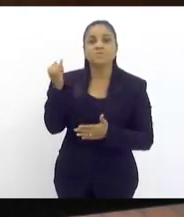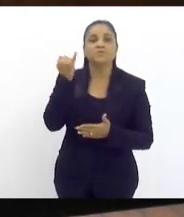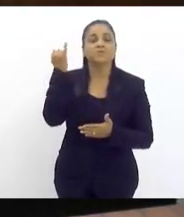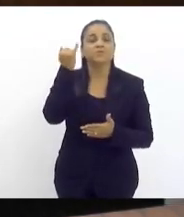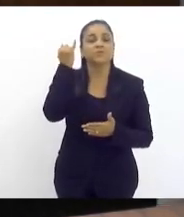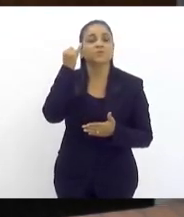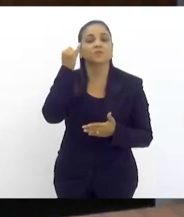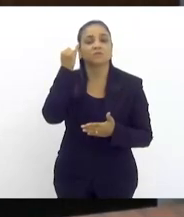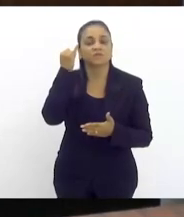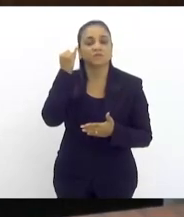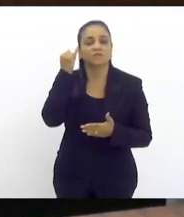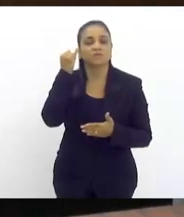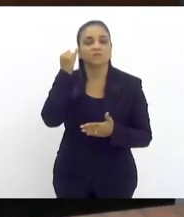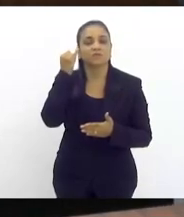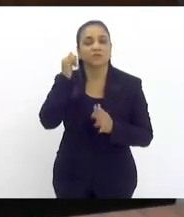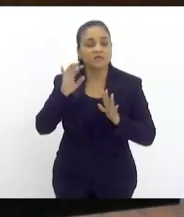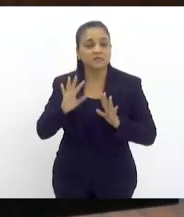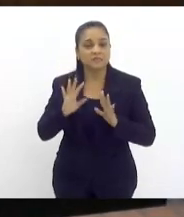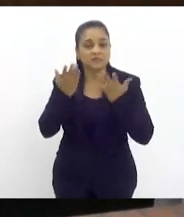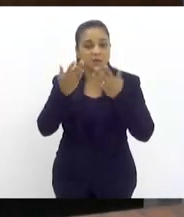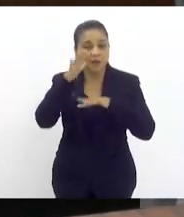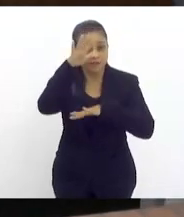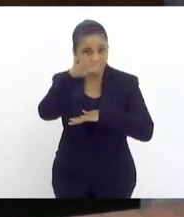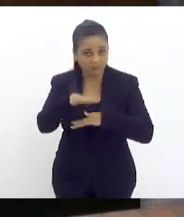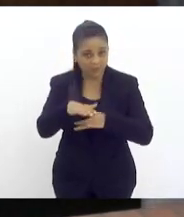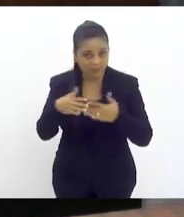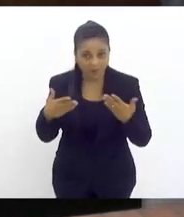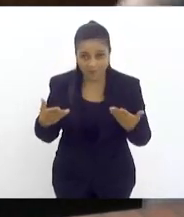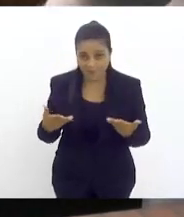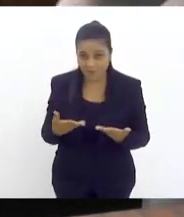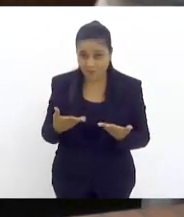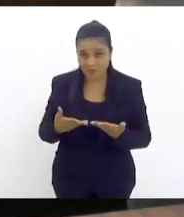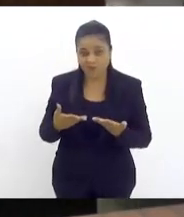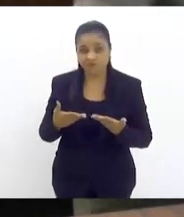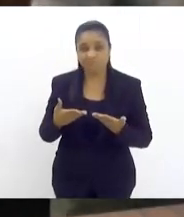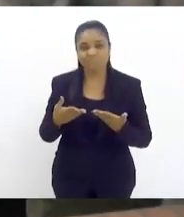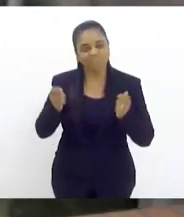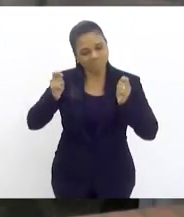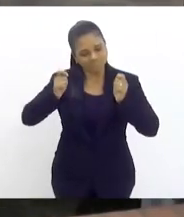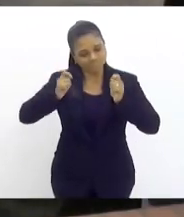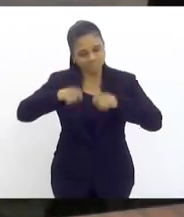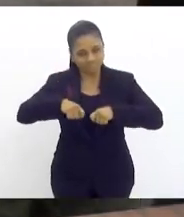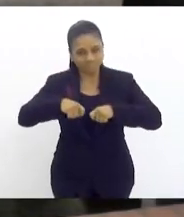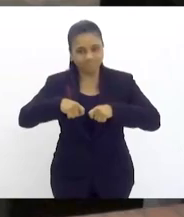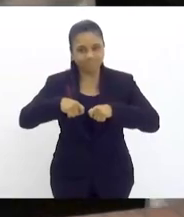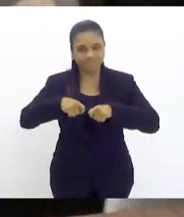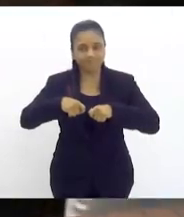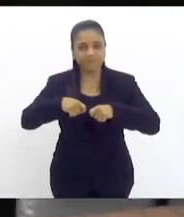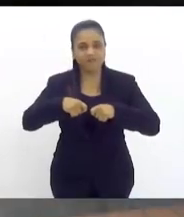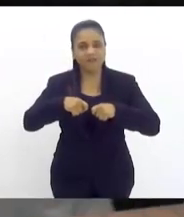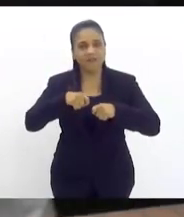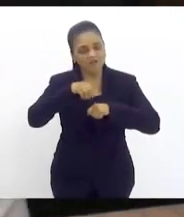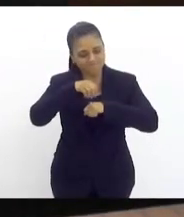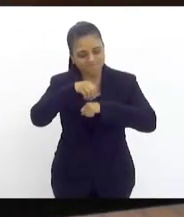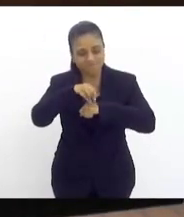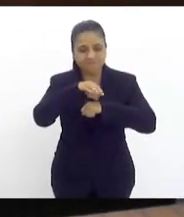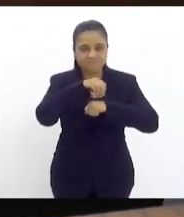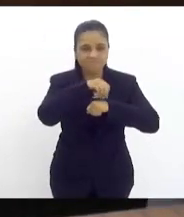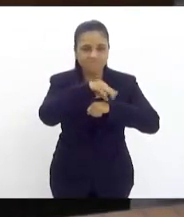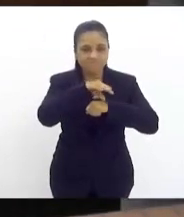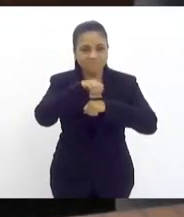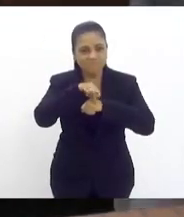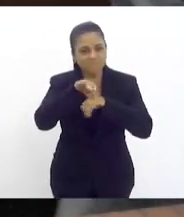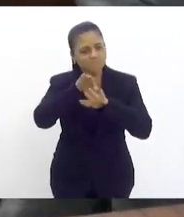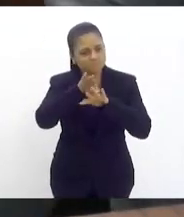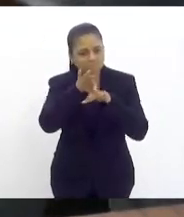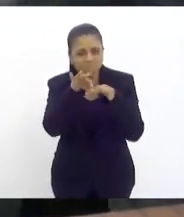importante e o que a gente deve celebrar na tarde de hoje é a possibilidade da indicação, mesmo que seja feita uma